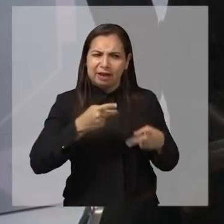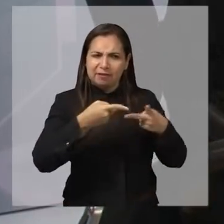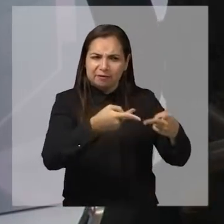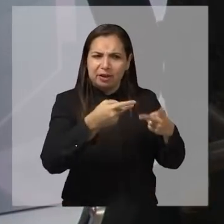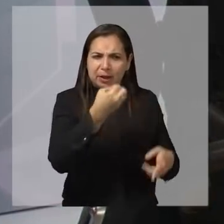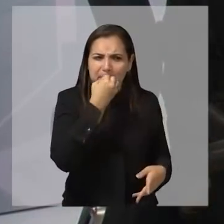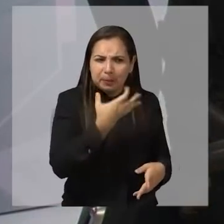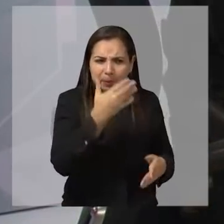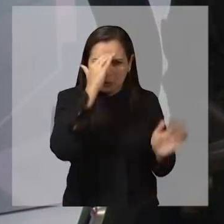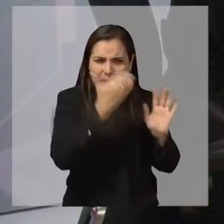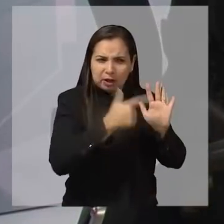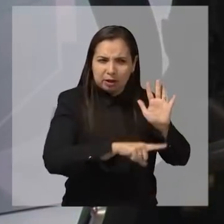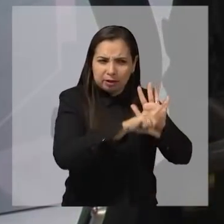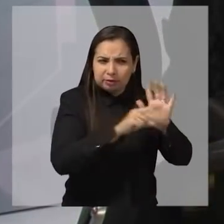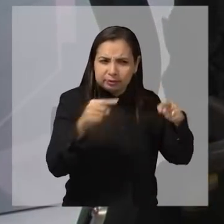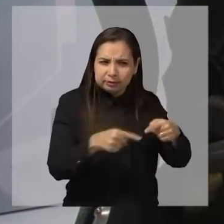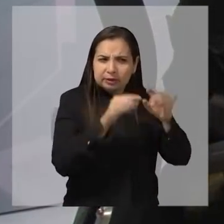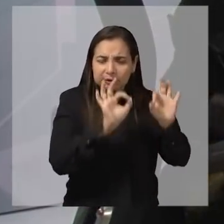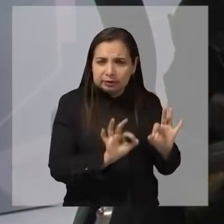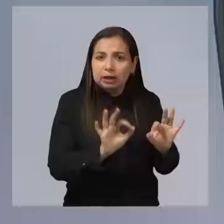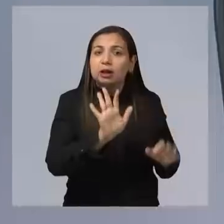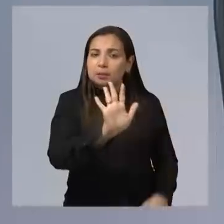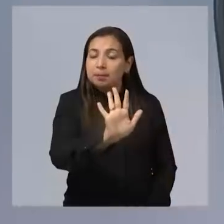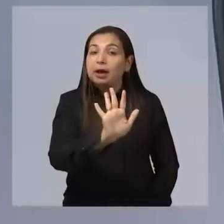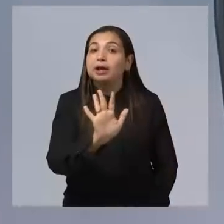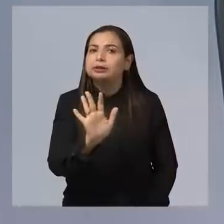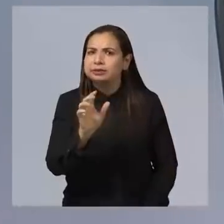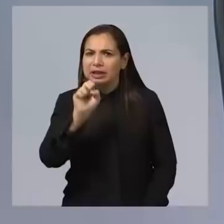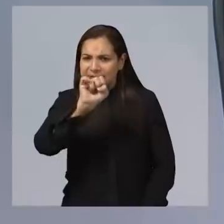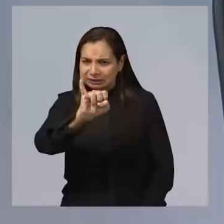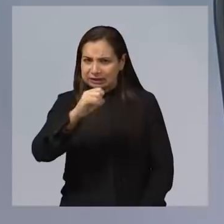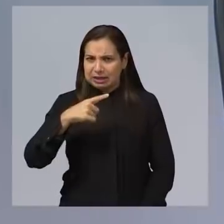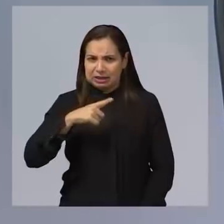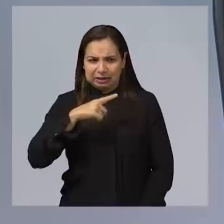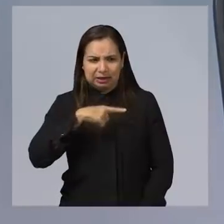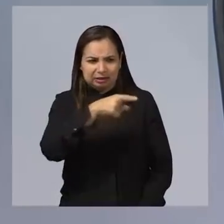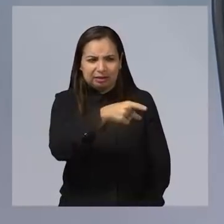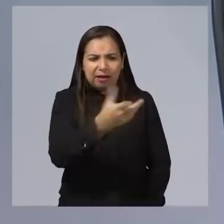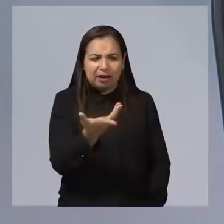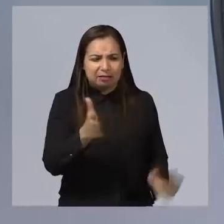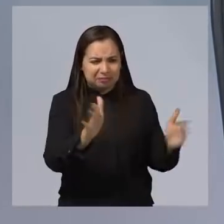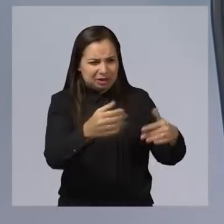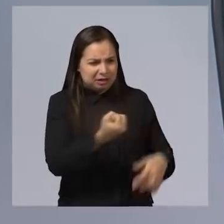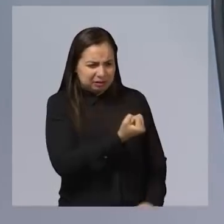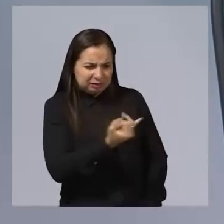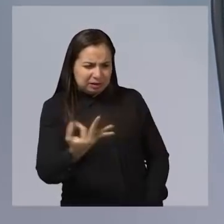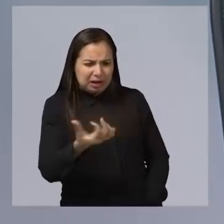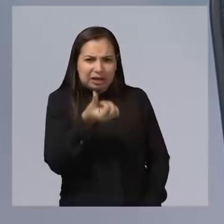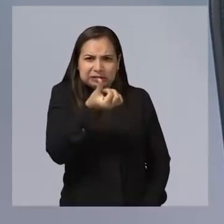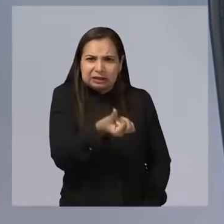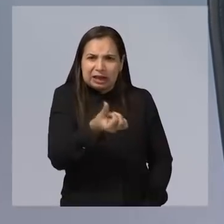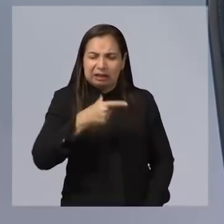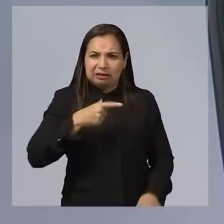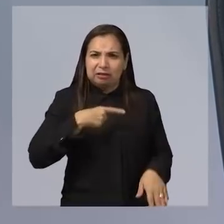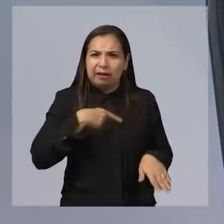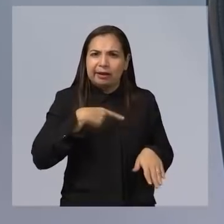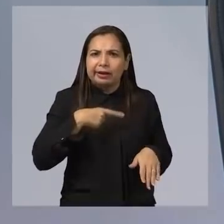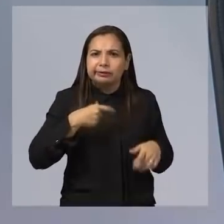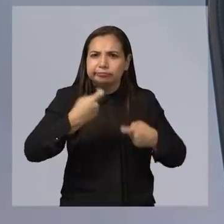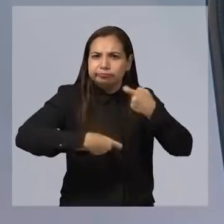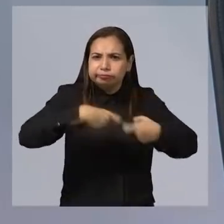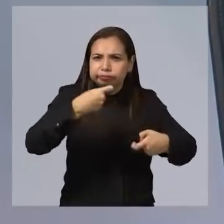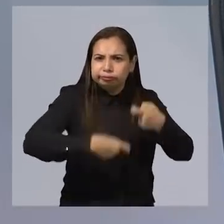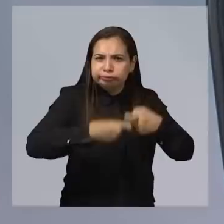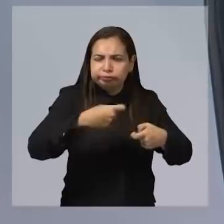da lei cumprindo quando eu deixo cela, ter 6 camas, ter 6 casais fazendo sexo lá, na frente